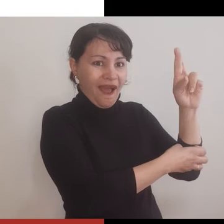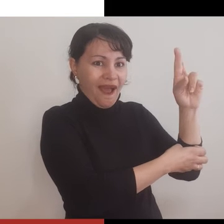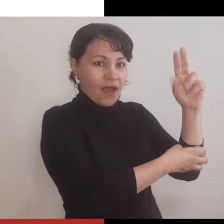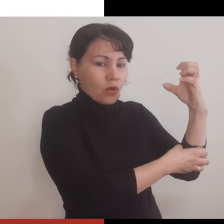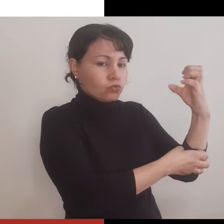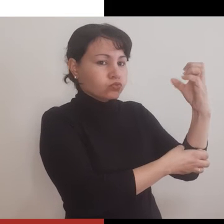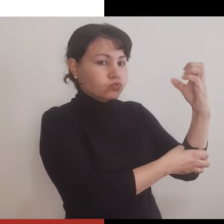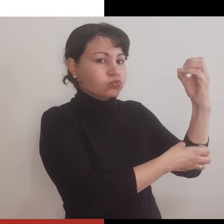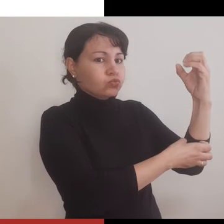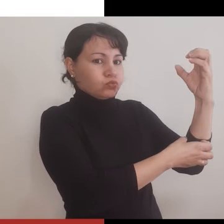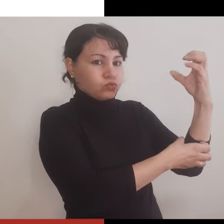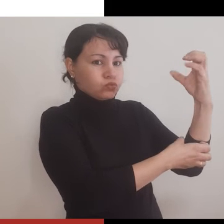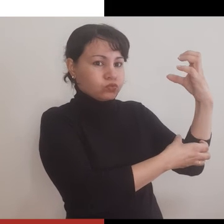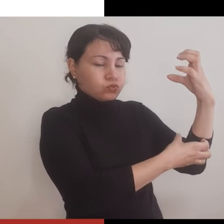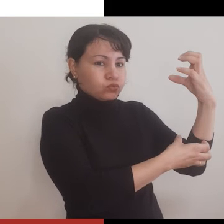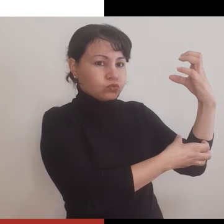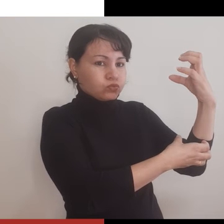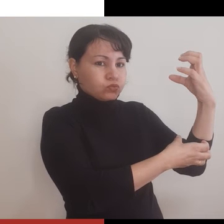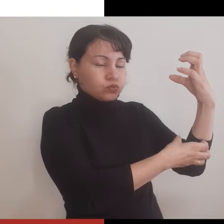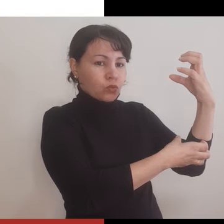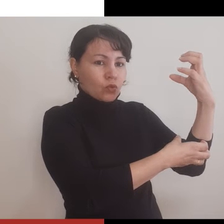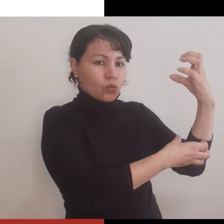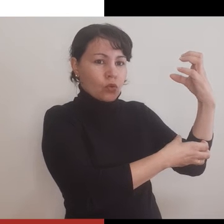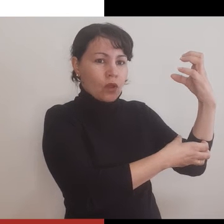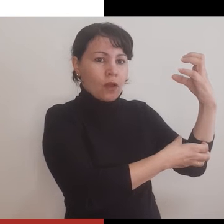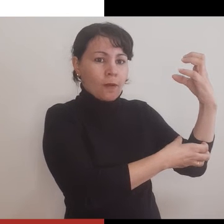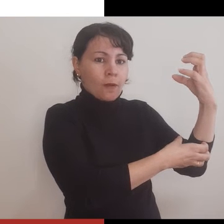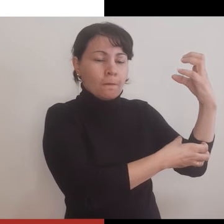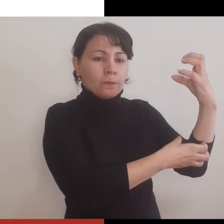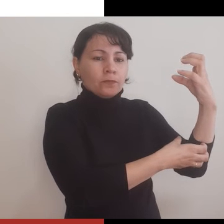responsável pela